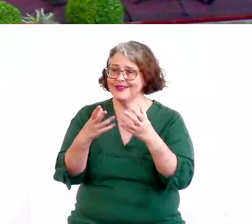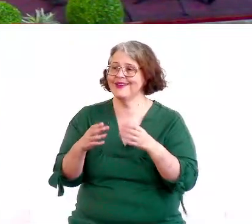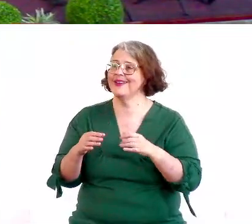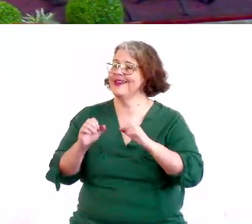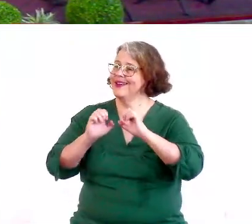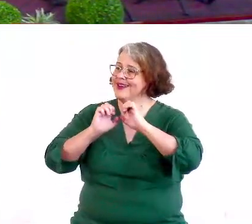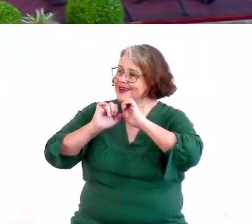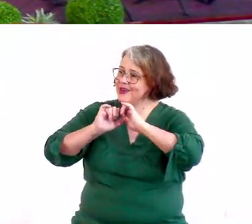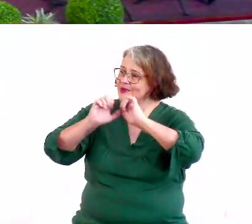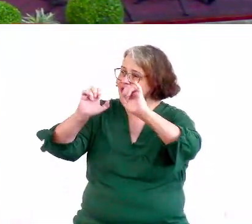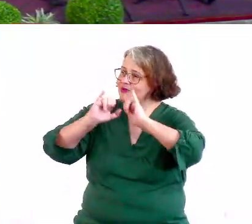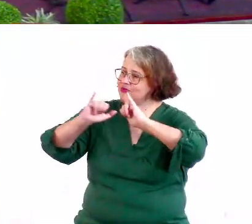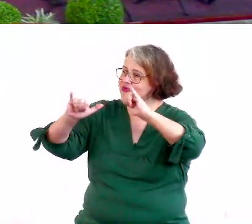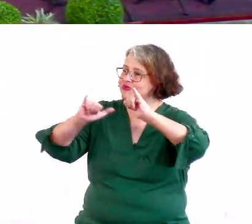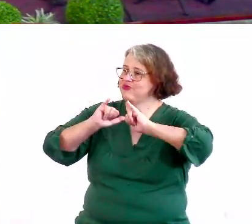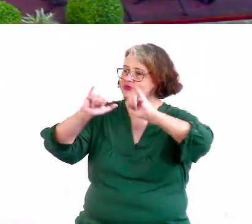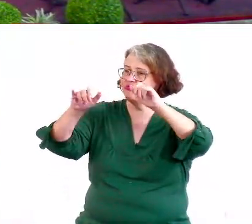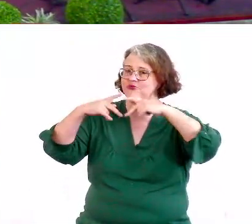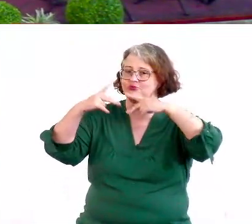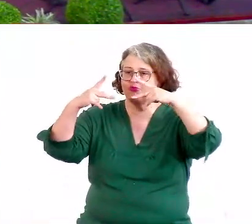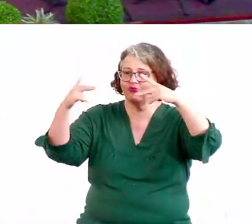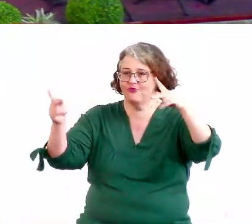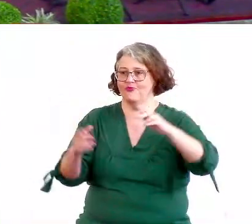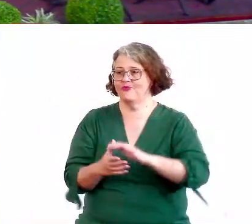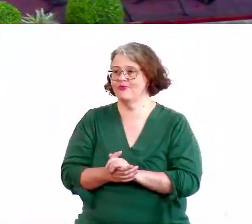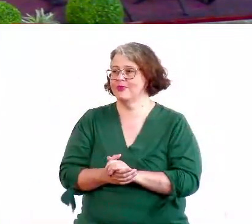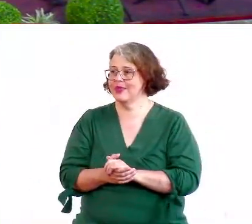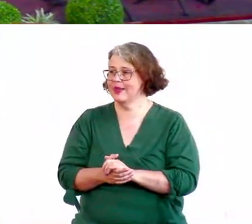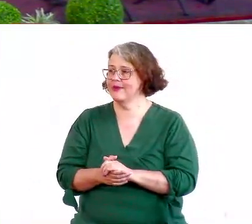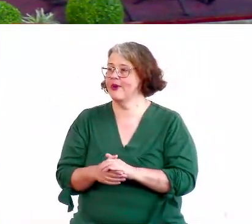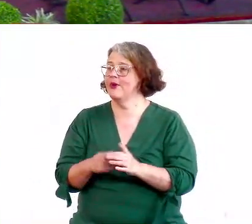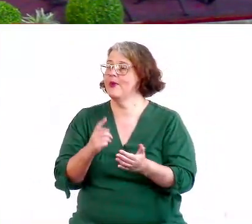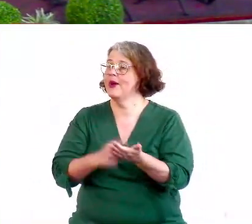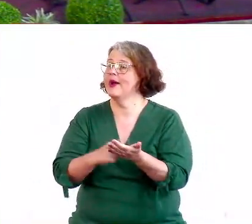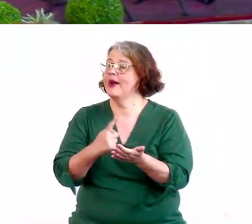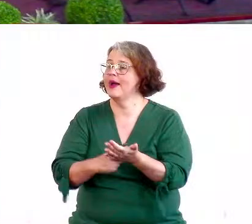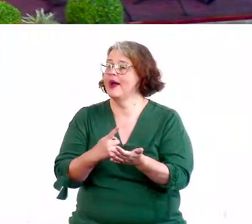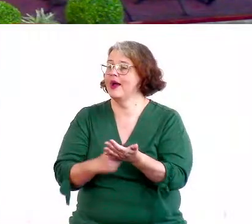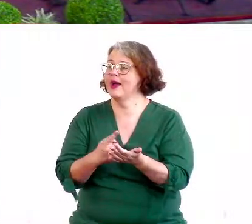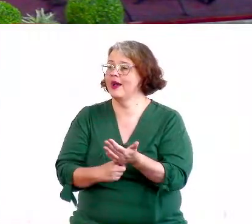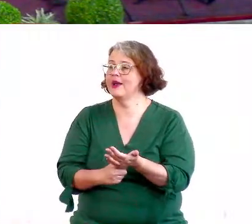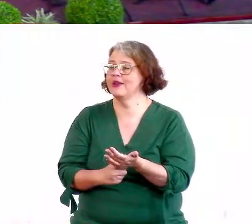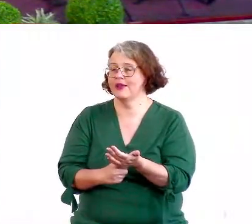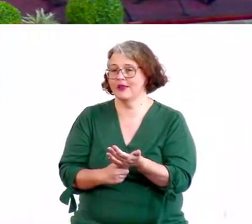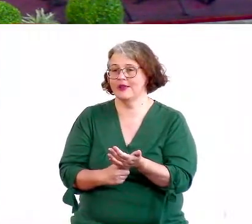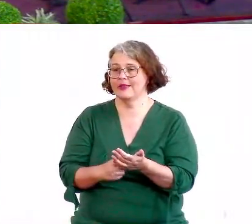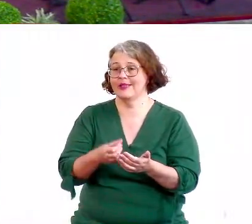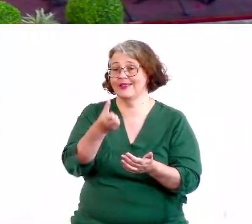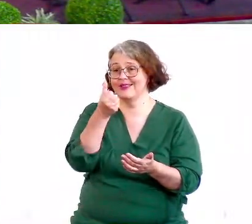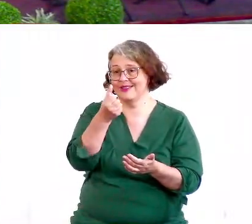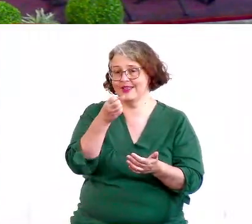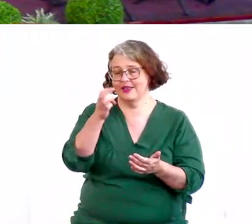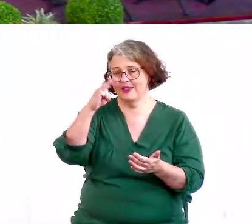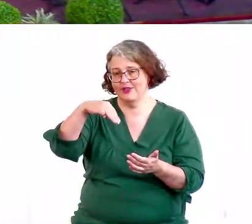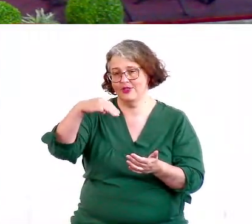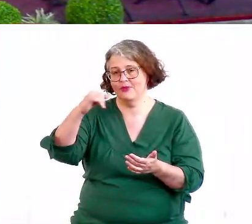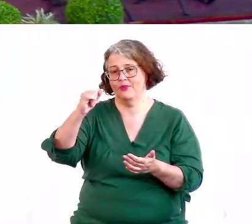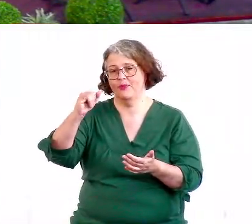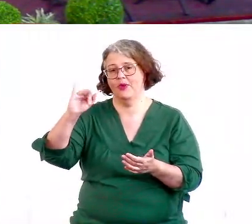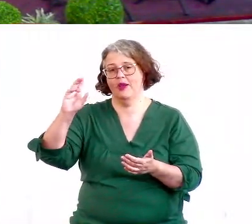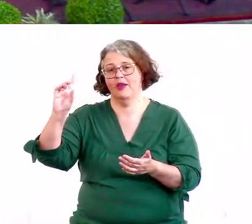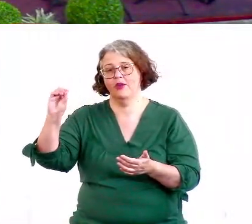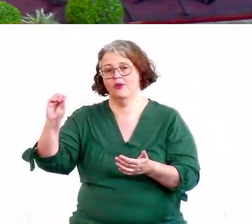Evangelho àqueles que precisam. Então, marque aí na sua agenda, dia 6 de maio, nós vamos